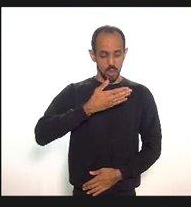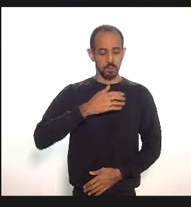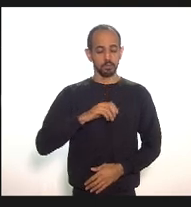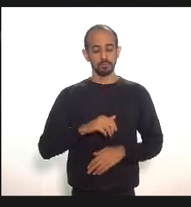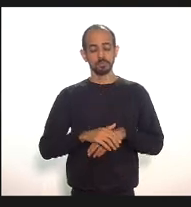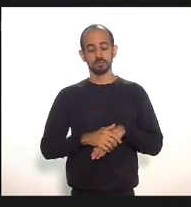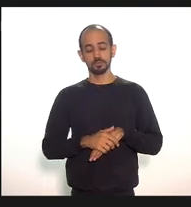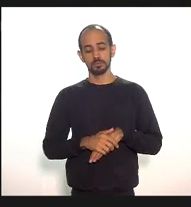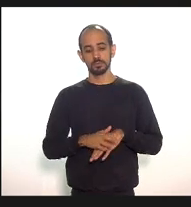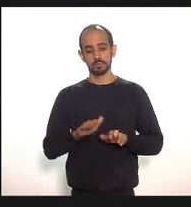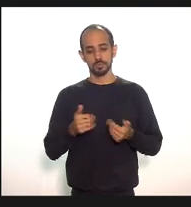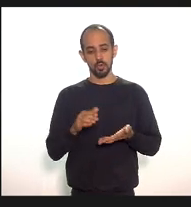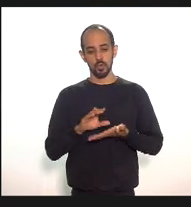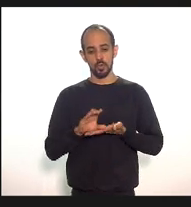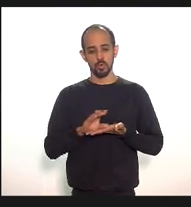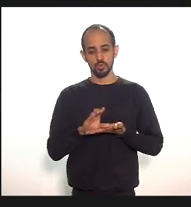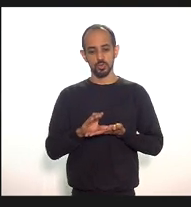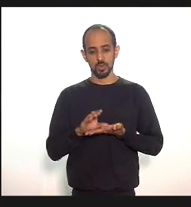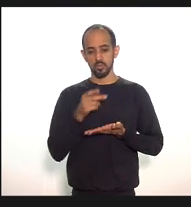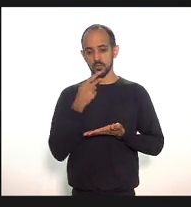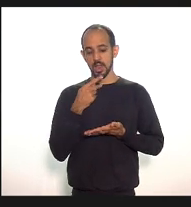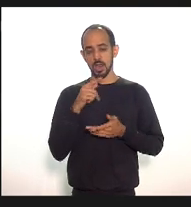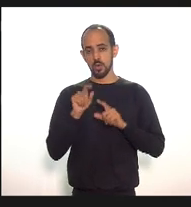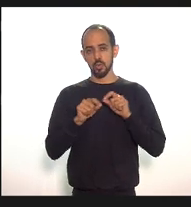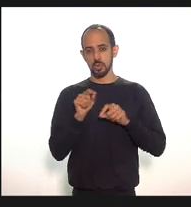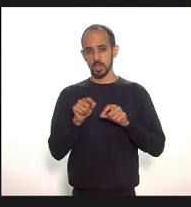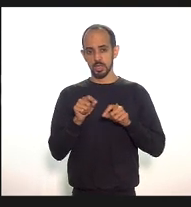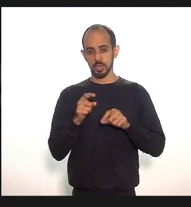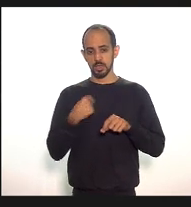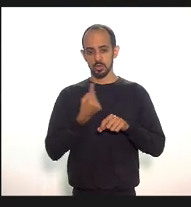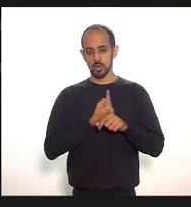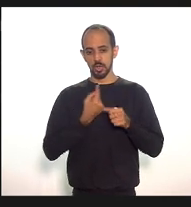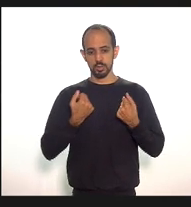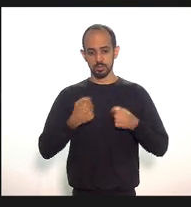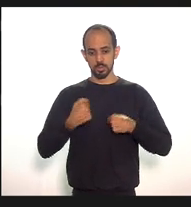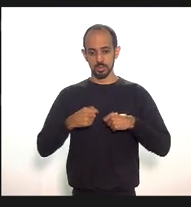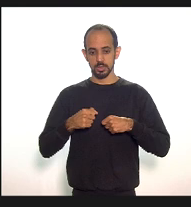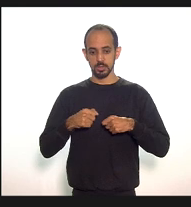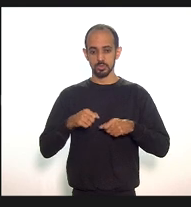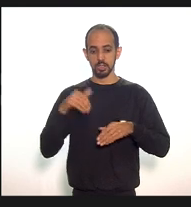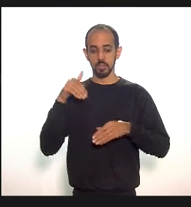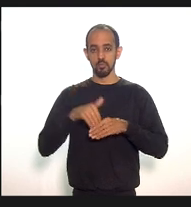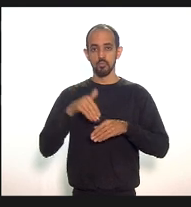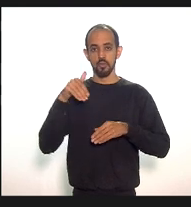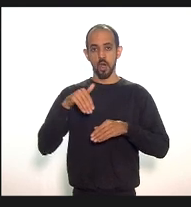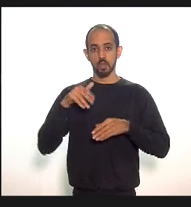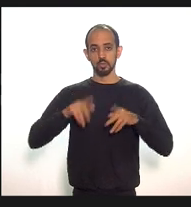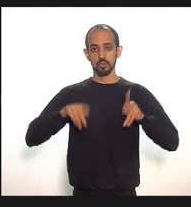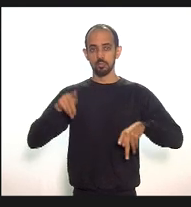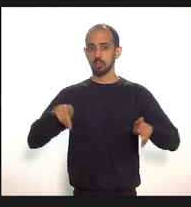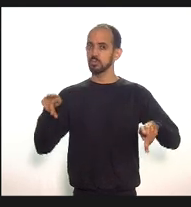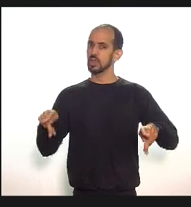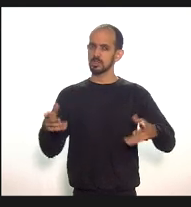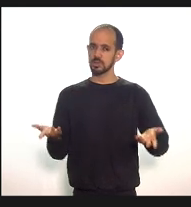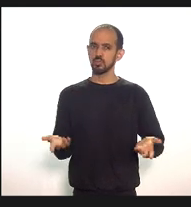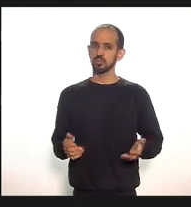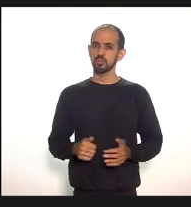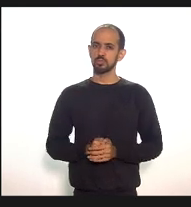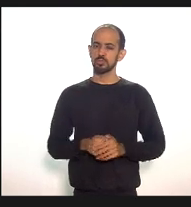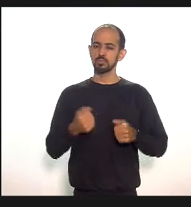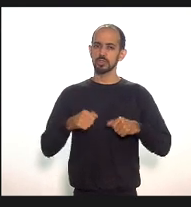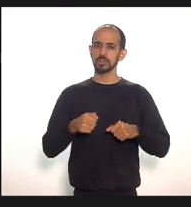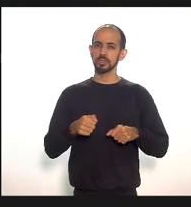então a constituição diz o seguinte que a gente tem que ter o referendo Popular que a gente tem que ter um vestido